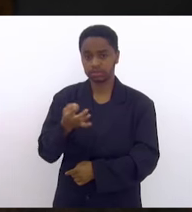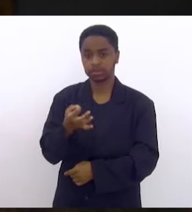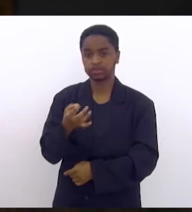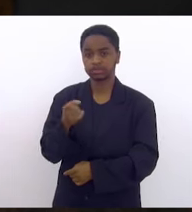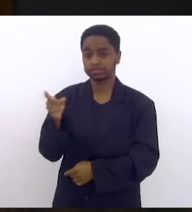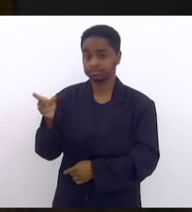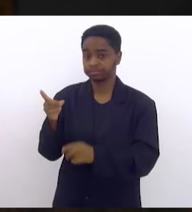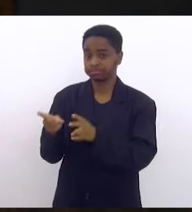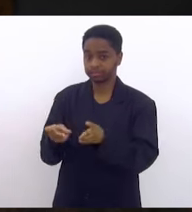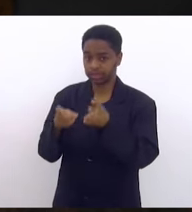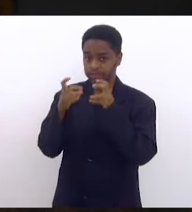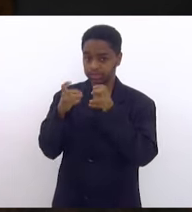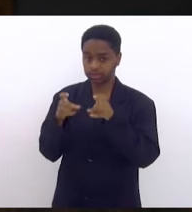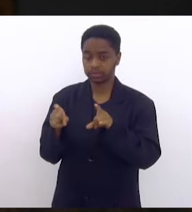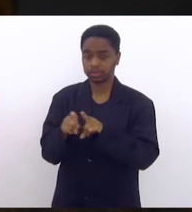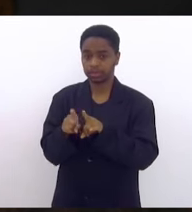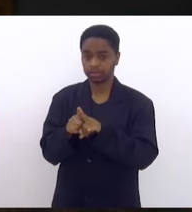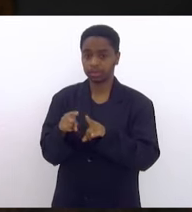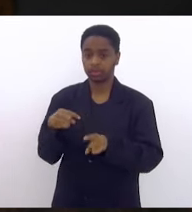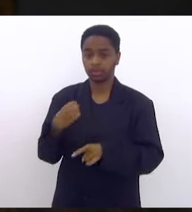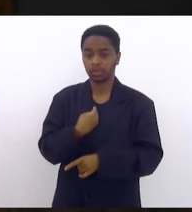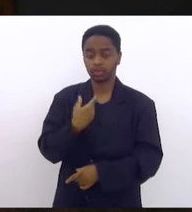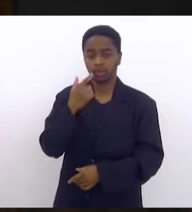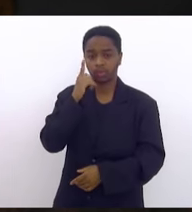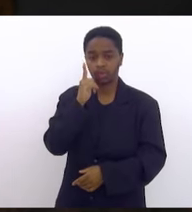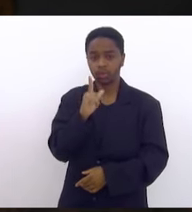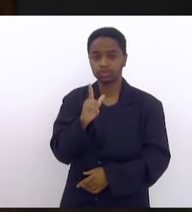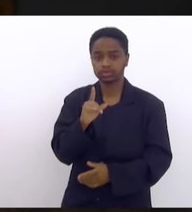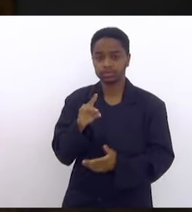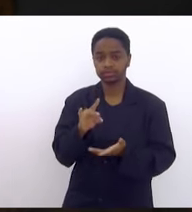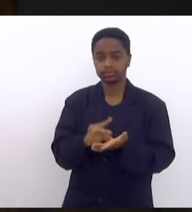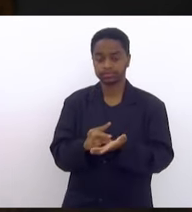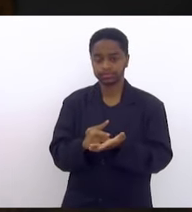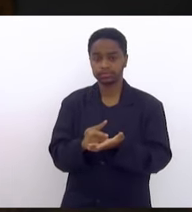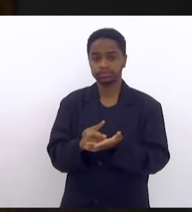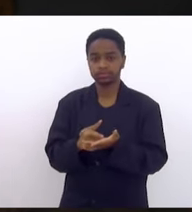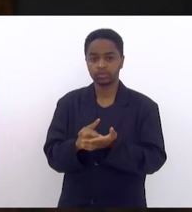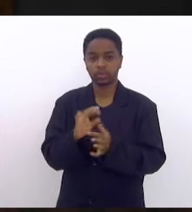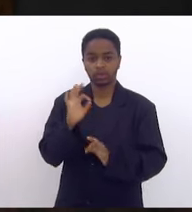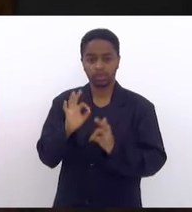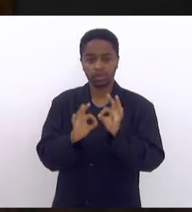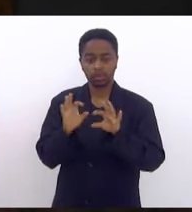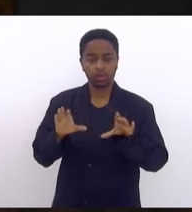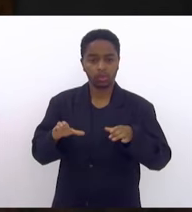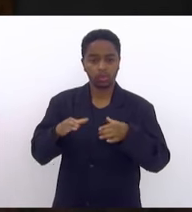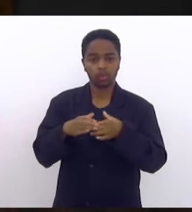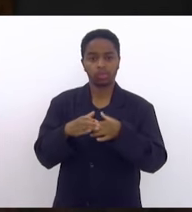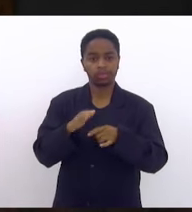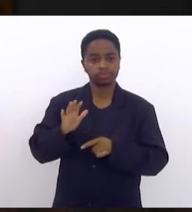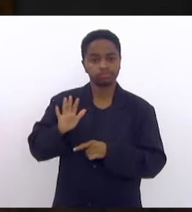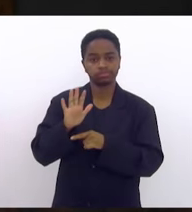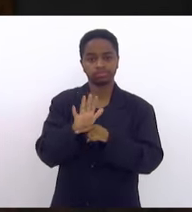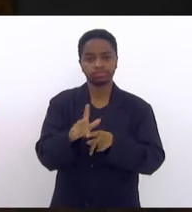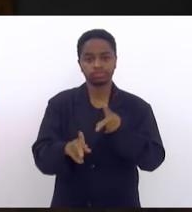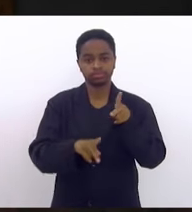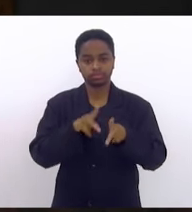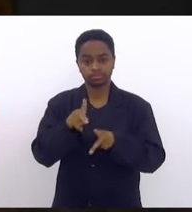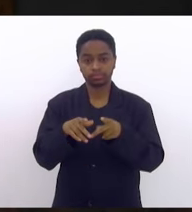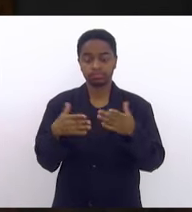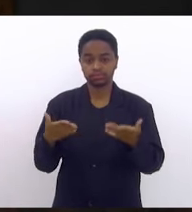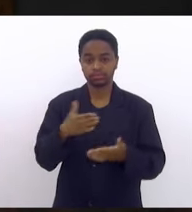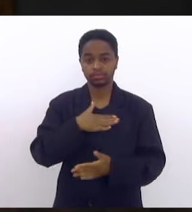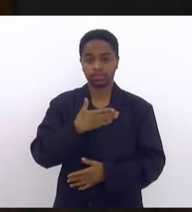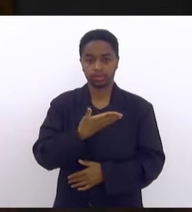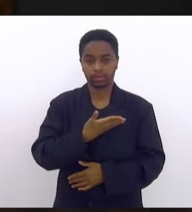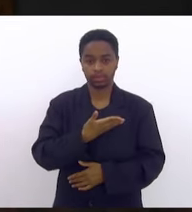viu que nós conseguimos montar de fato, um exército para o bem de Mangaratiba. Esse amigo